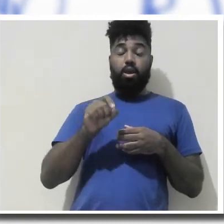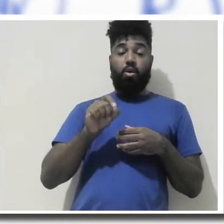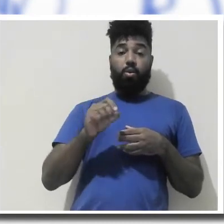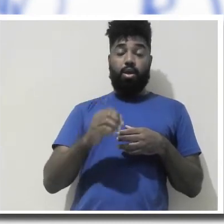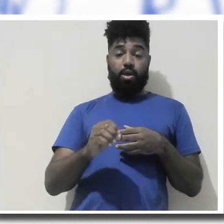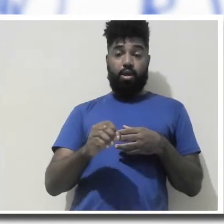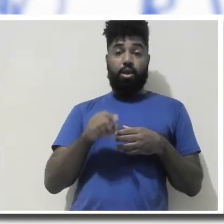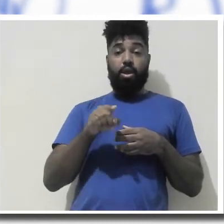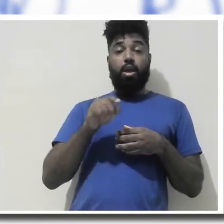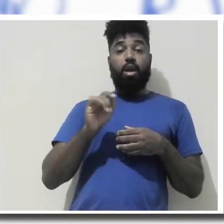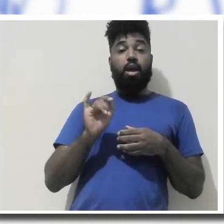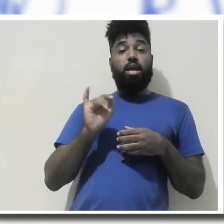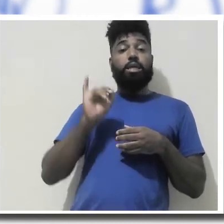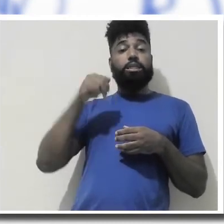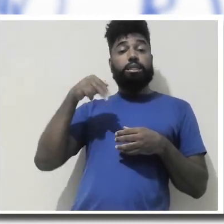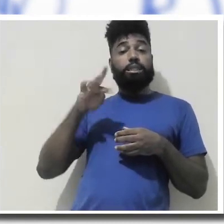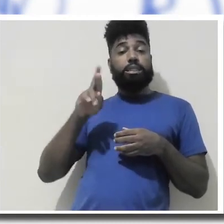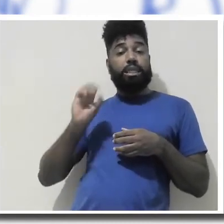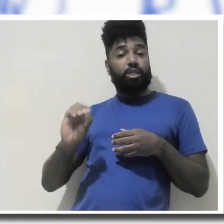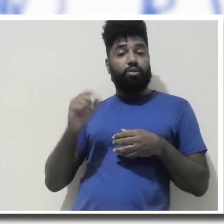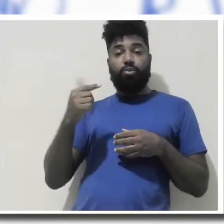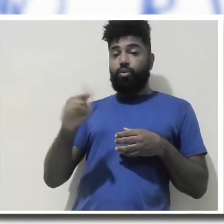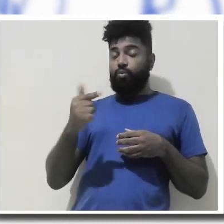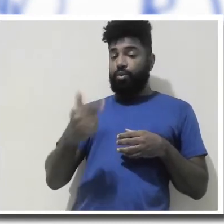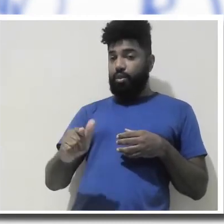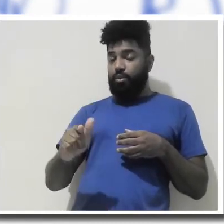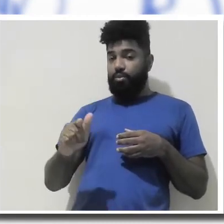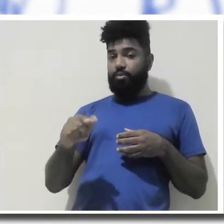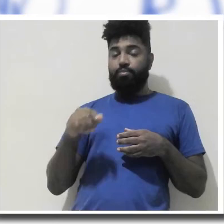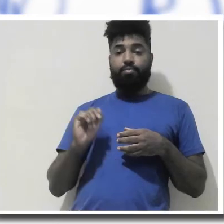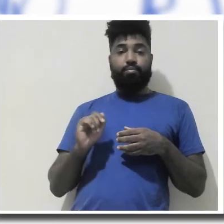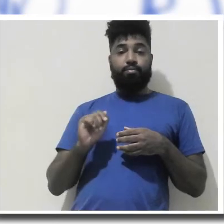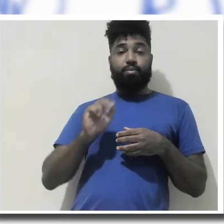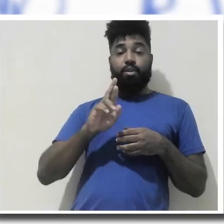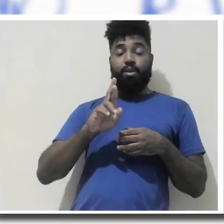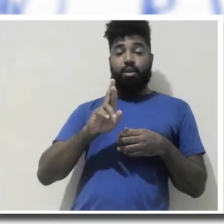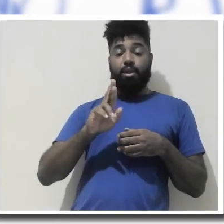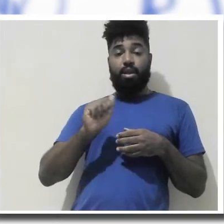nem os naturais e muito menos os racionais.